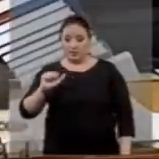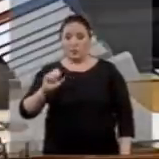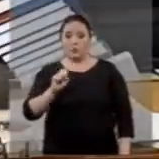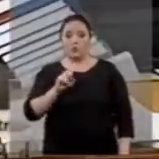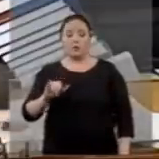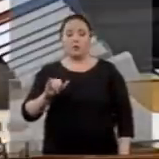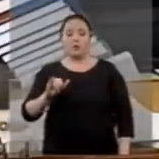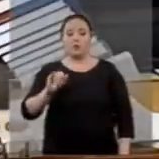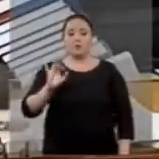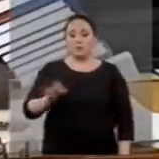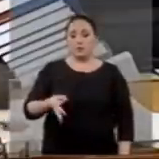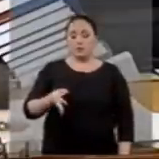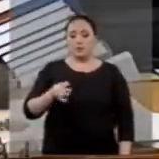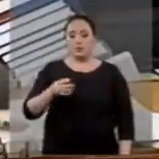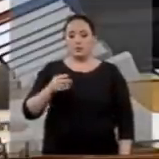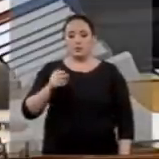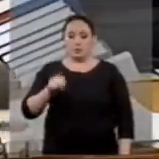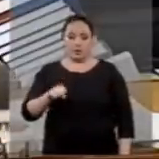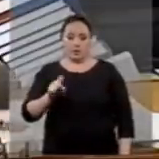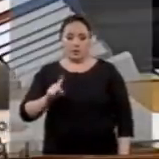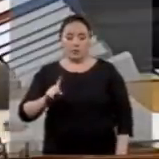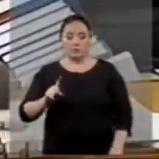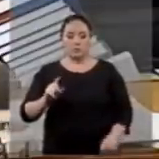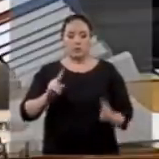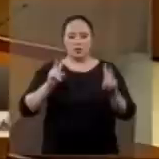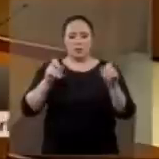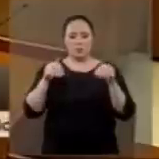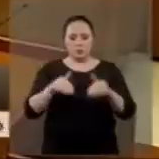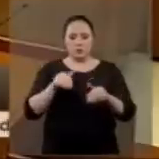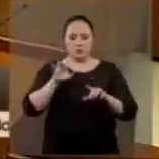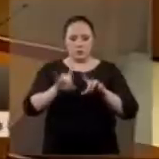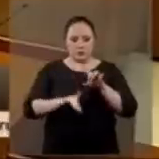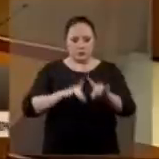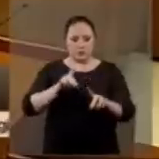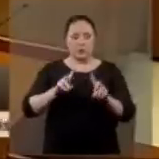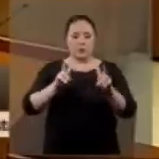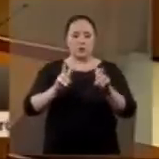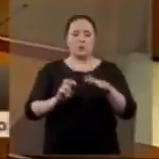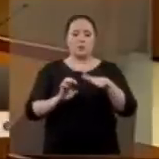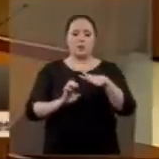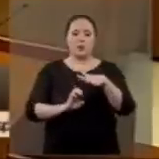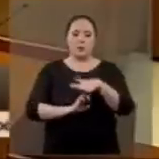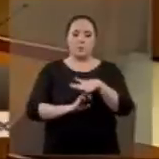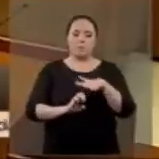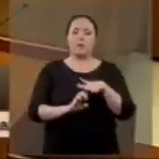um caso específico a envolver empresas que